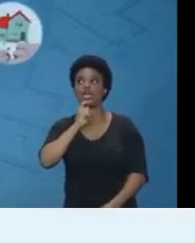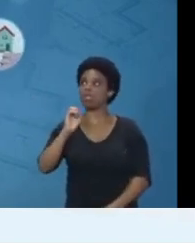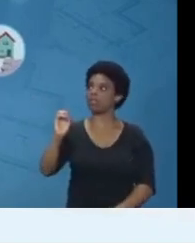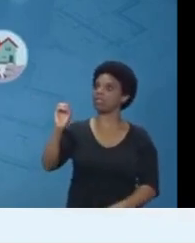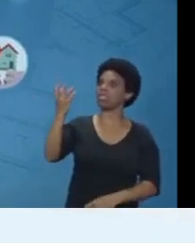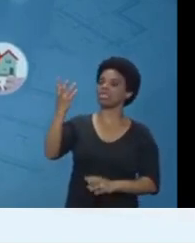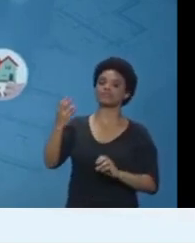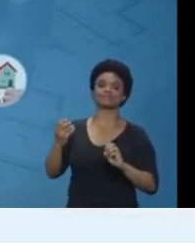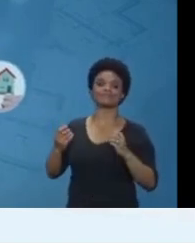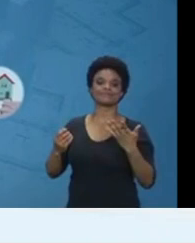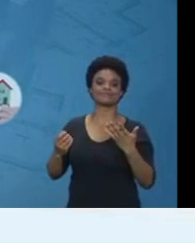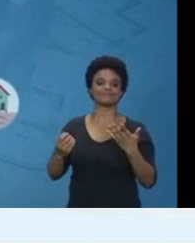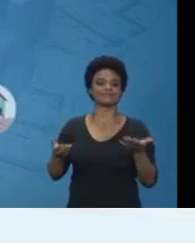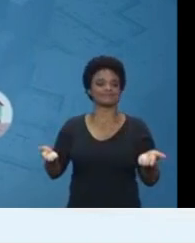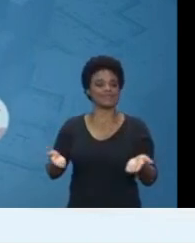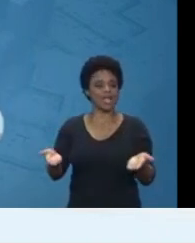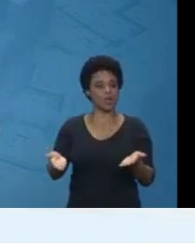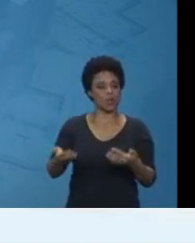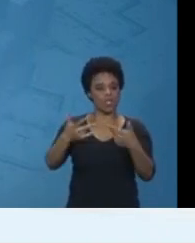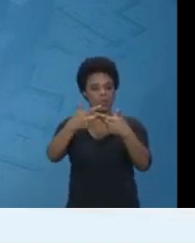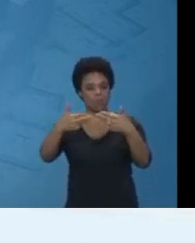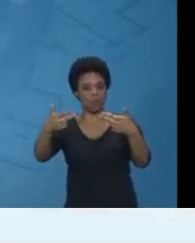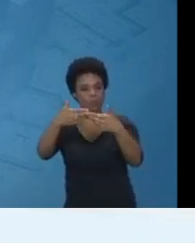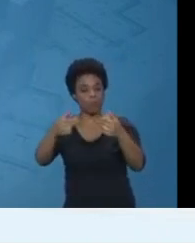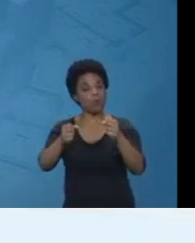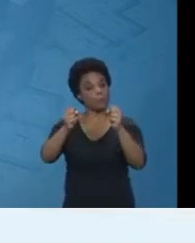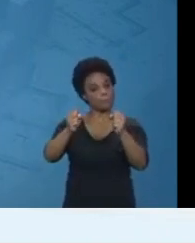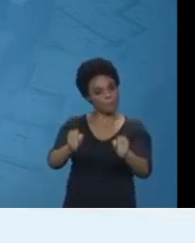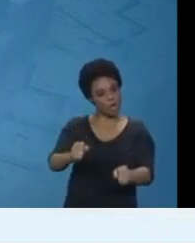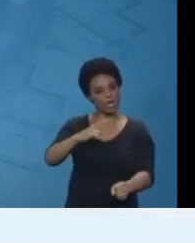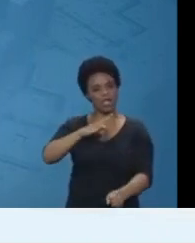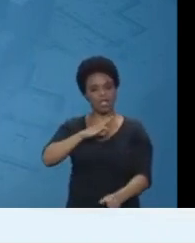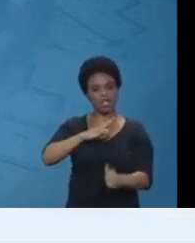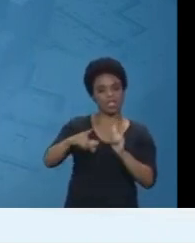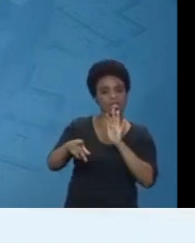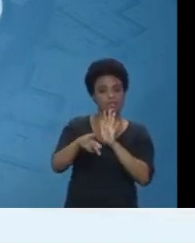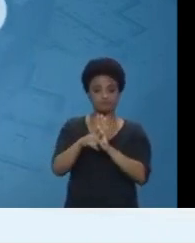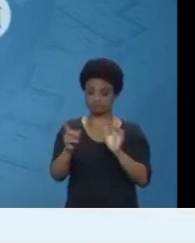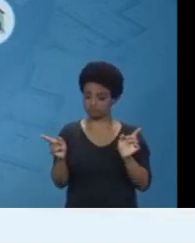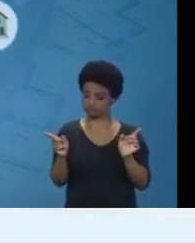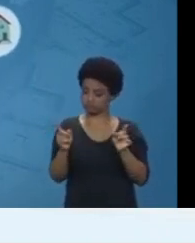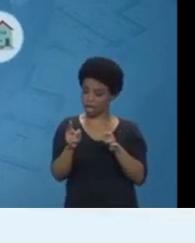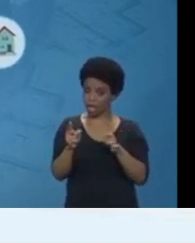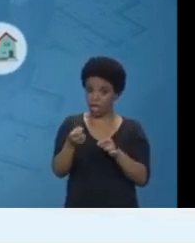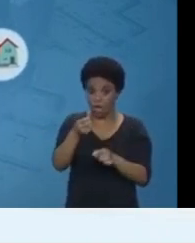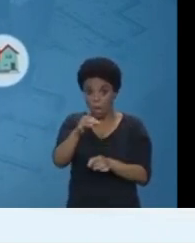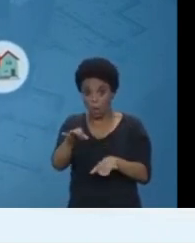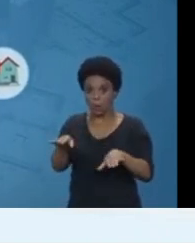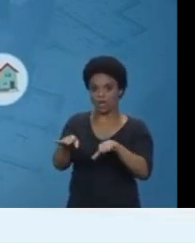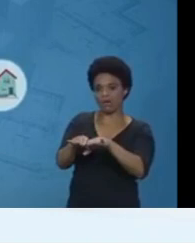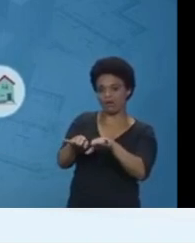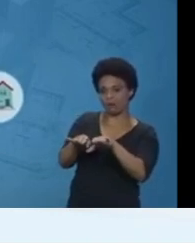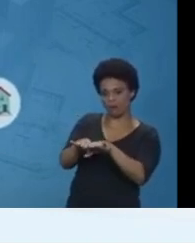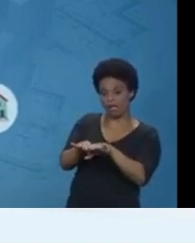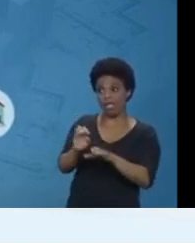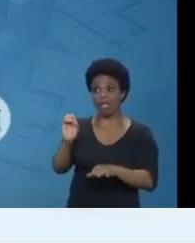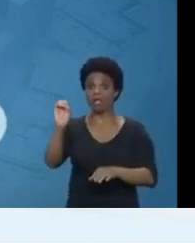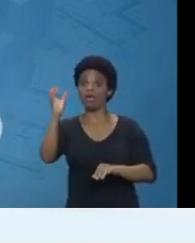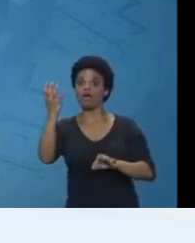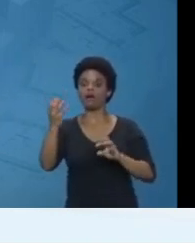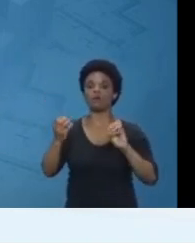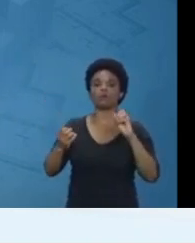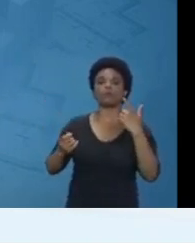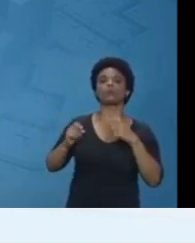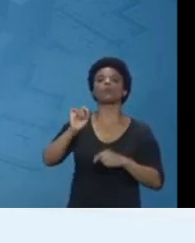Por fim, as ações excepcionais têm atuações extremamente curtas e baixa probabilidade de ocorrerem, como é o